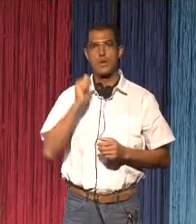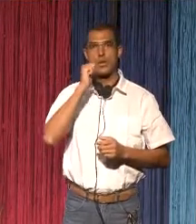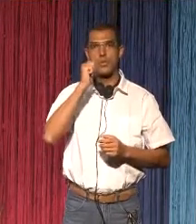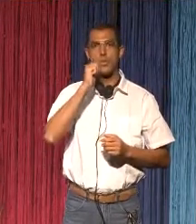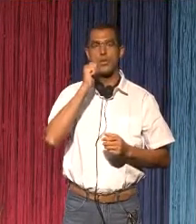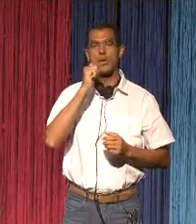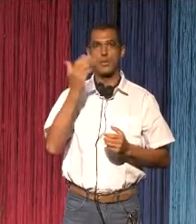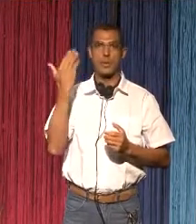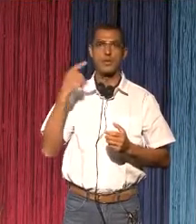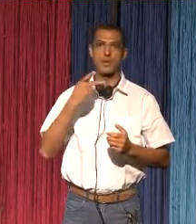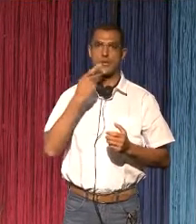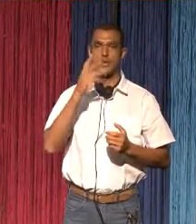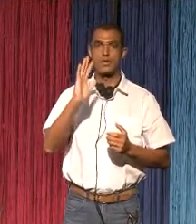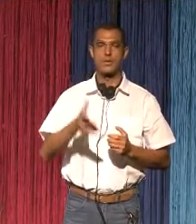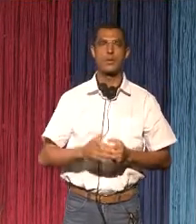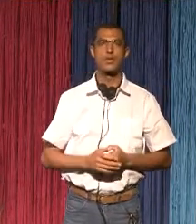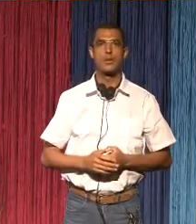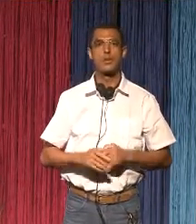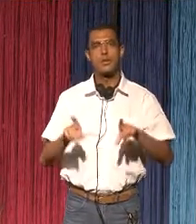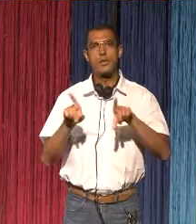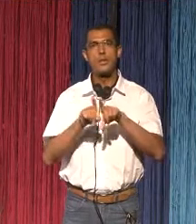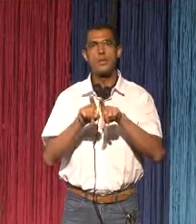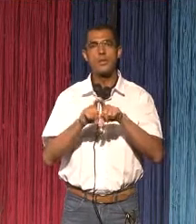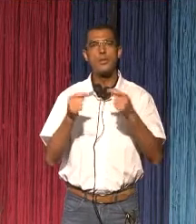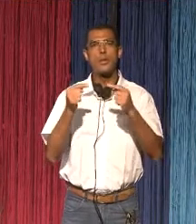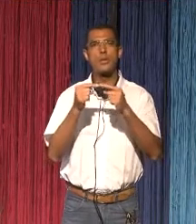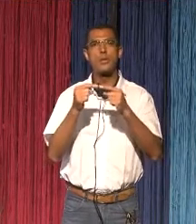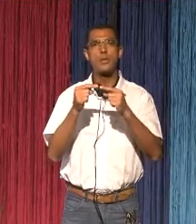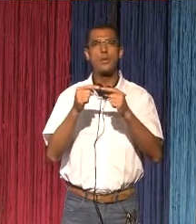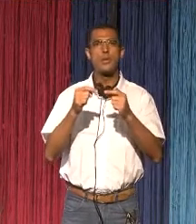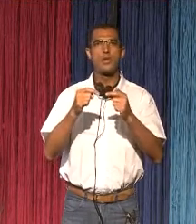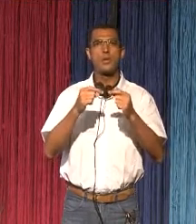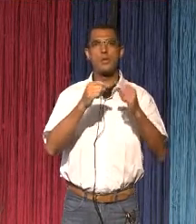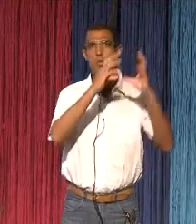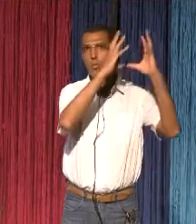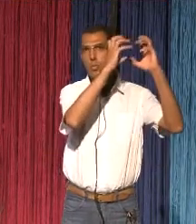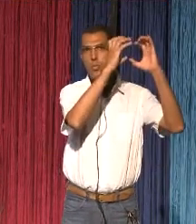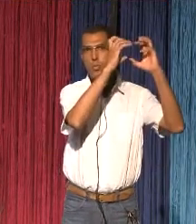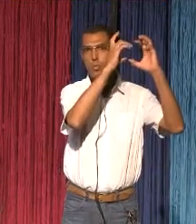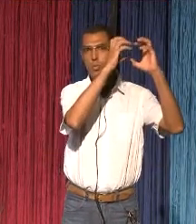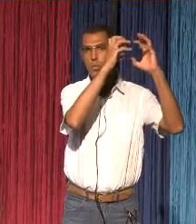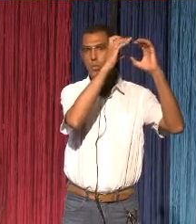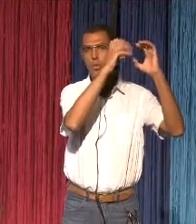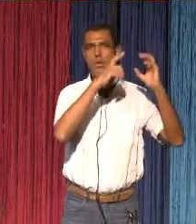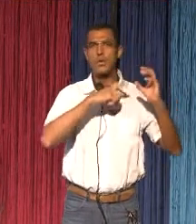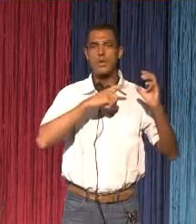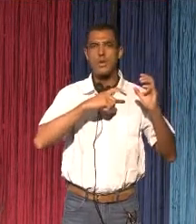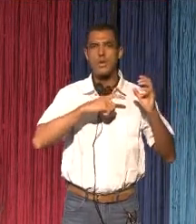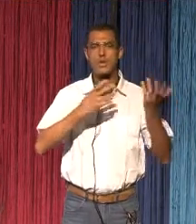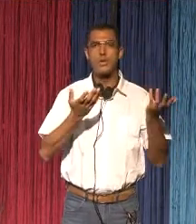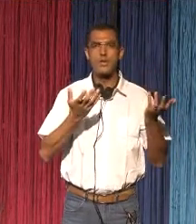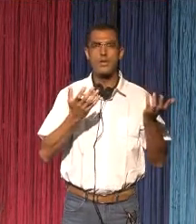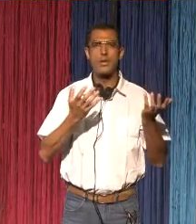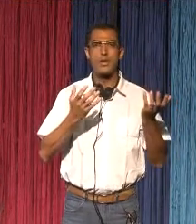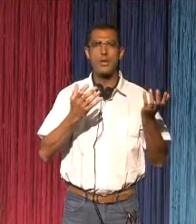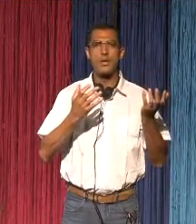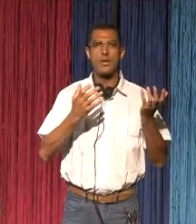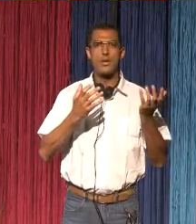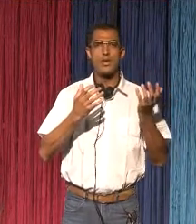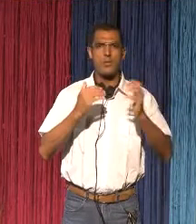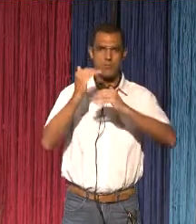nos ensinar, e no sentido de que o cérebro, ou encéfalo, né, melhor dizendo, porque